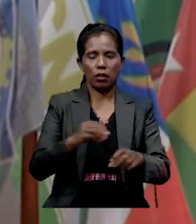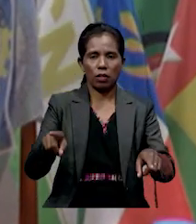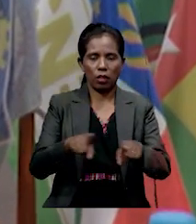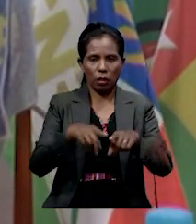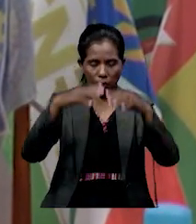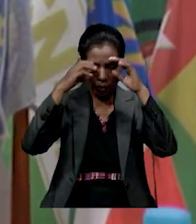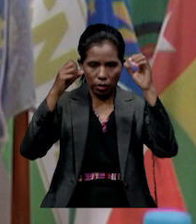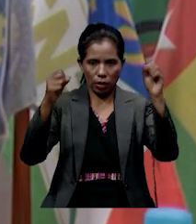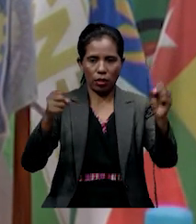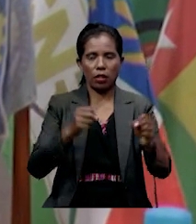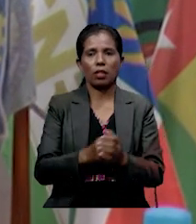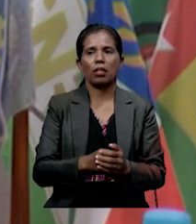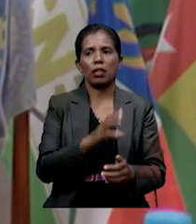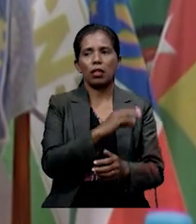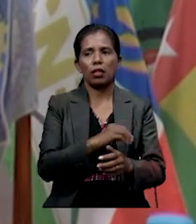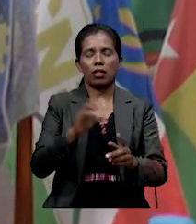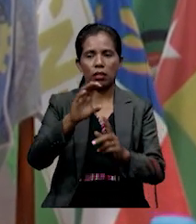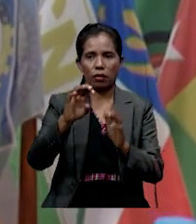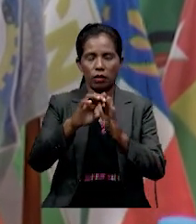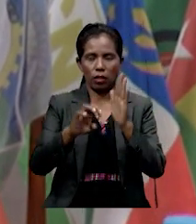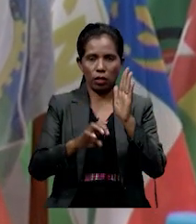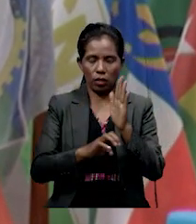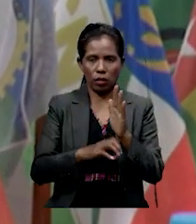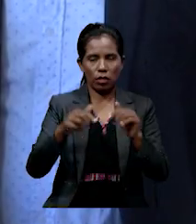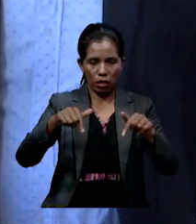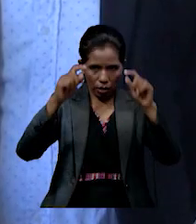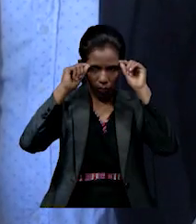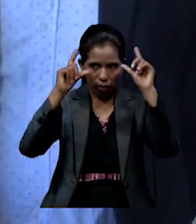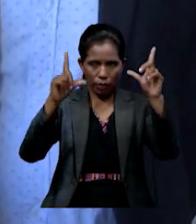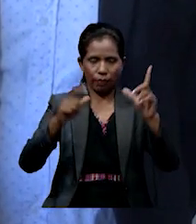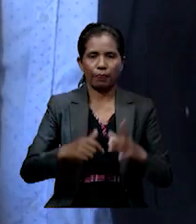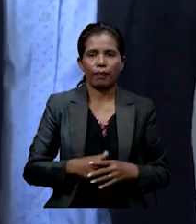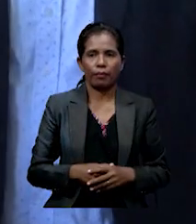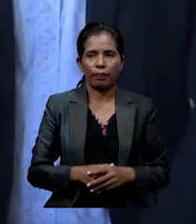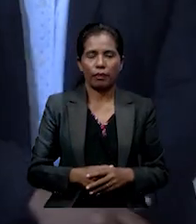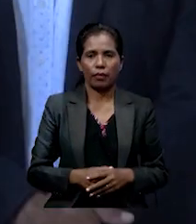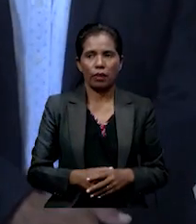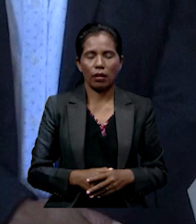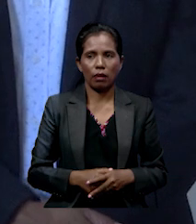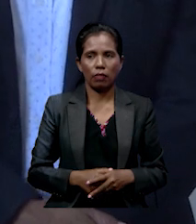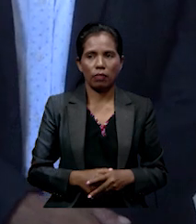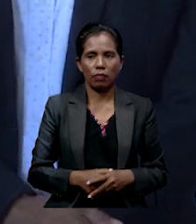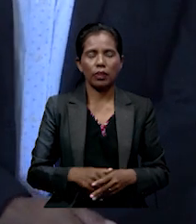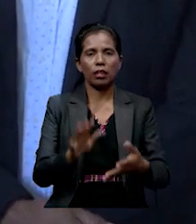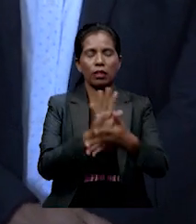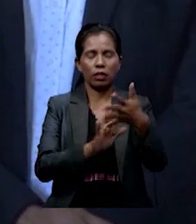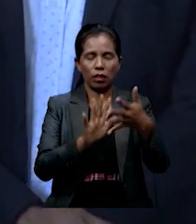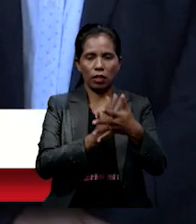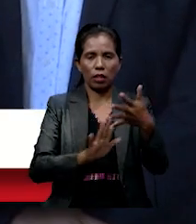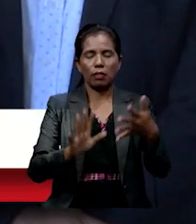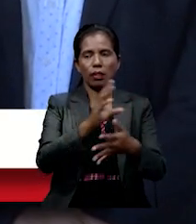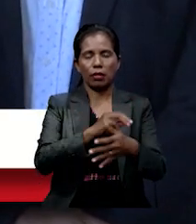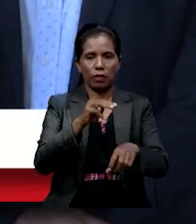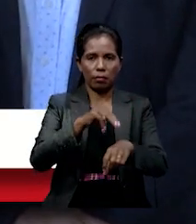da República durante ausente chefe de Estado nia Iha Timor-Leste. Comissão Conjunta, ba cerimônia recessão no